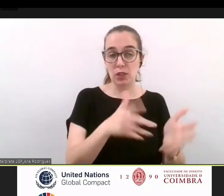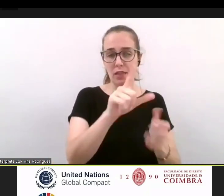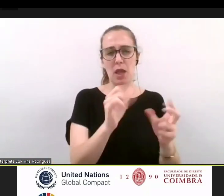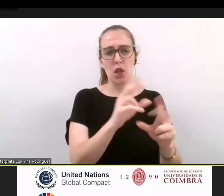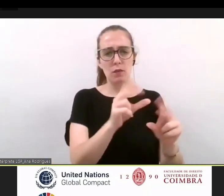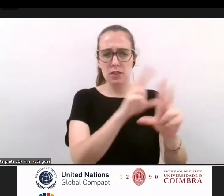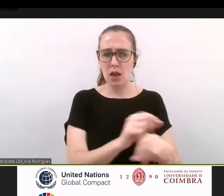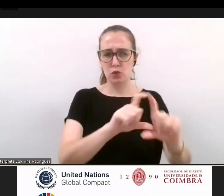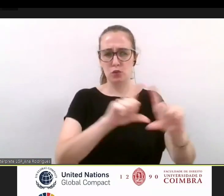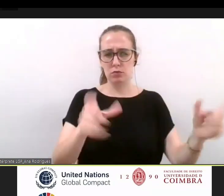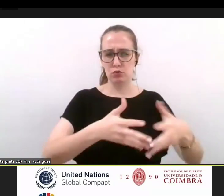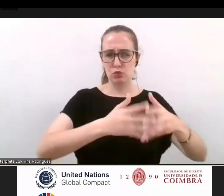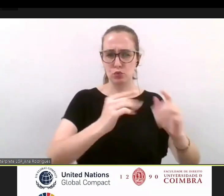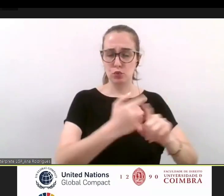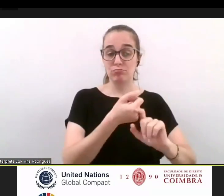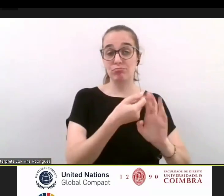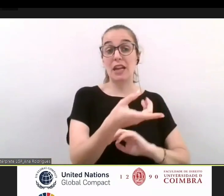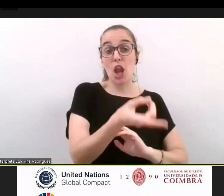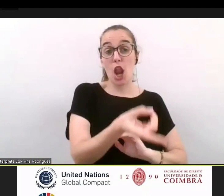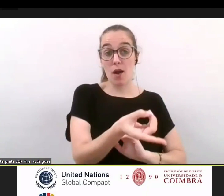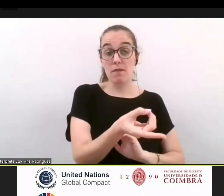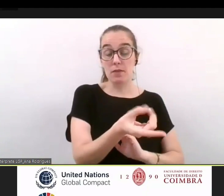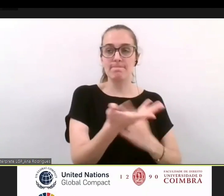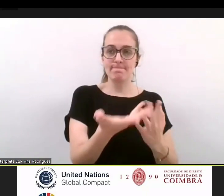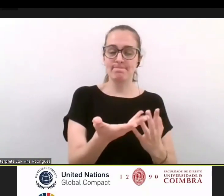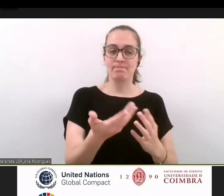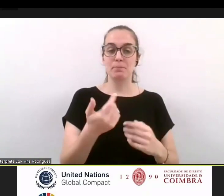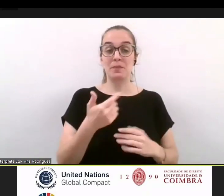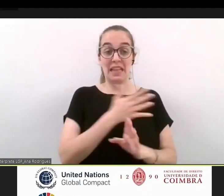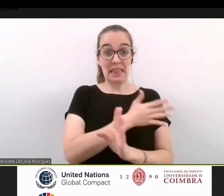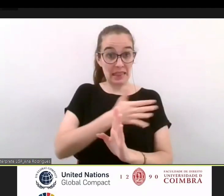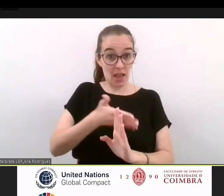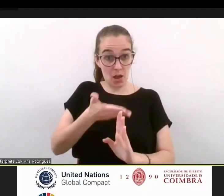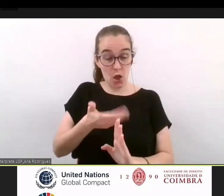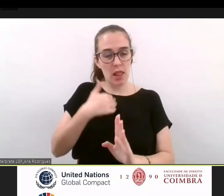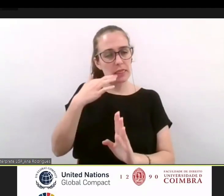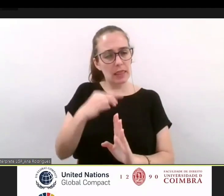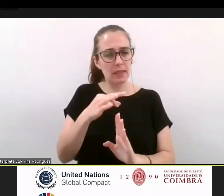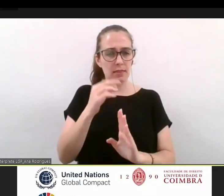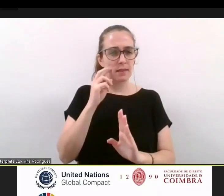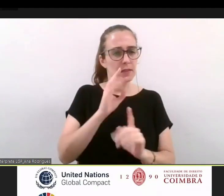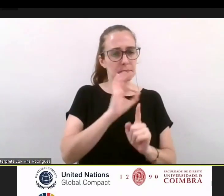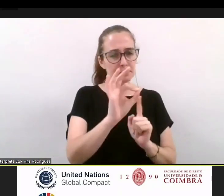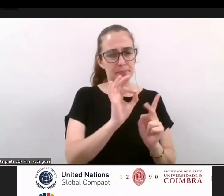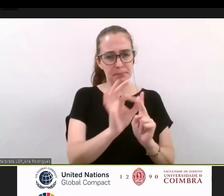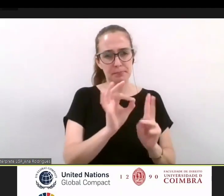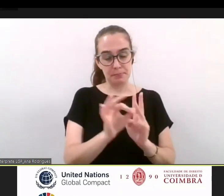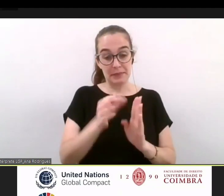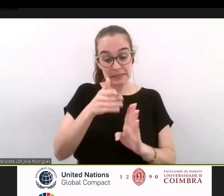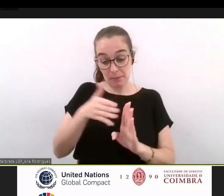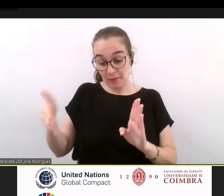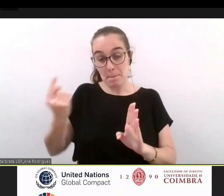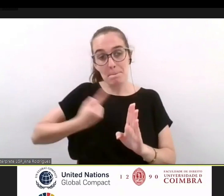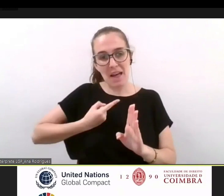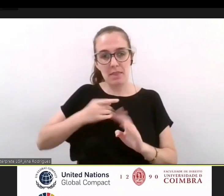e as infraestruturas, o ODS 9. Portanto, vamos ver como é que nós podemos olhar globalmente e holisticamente.